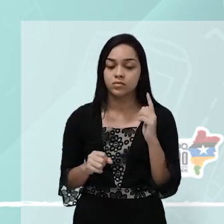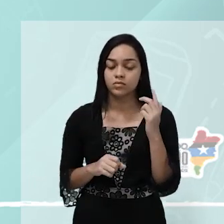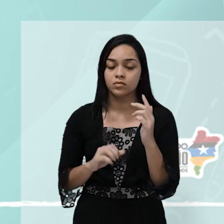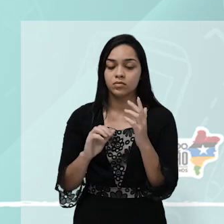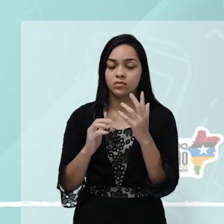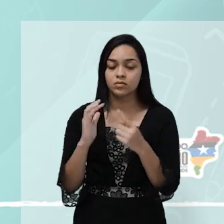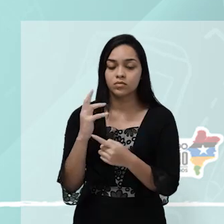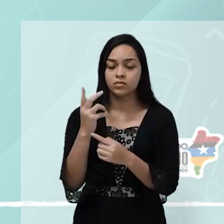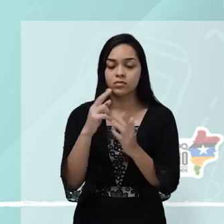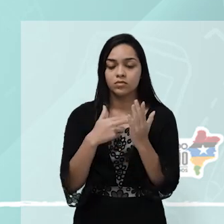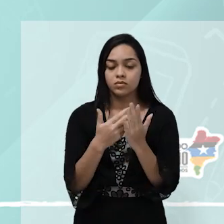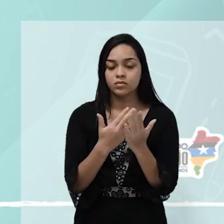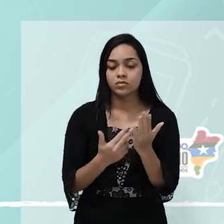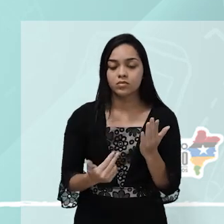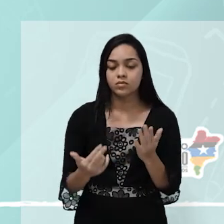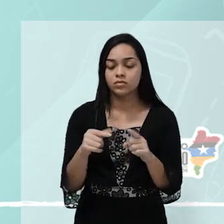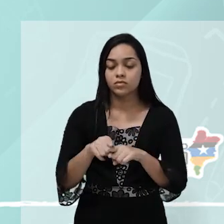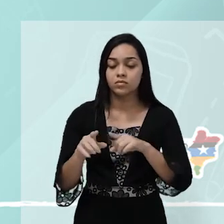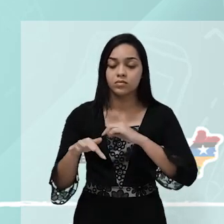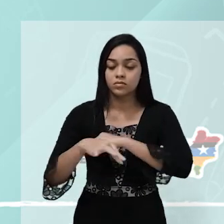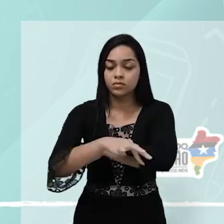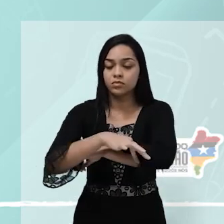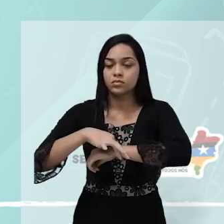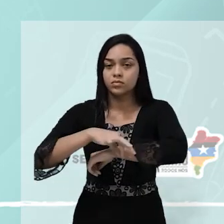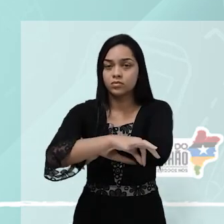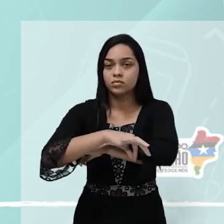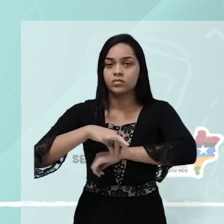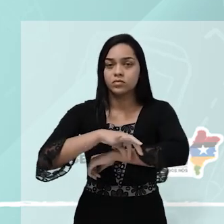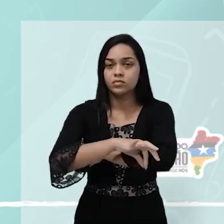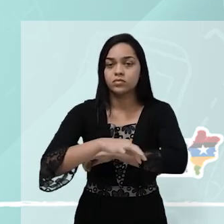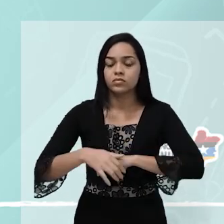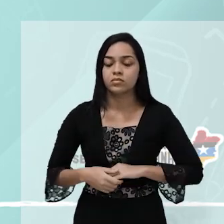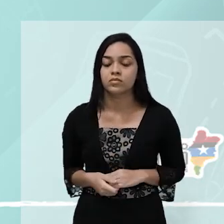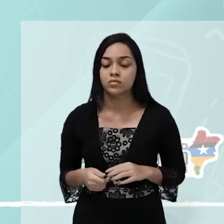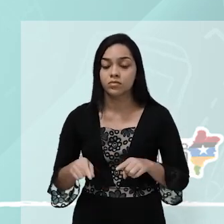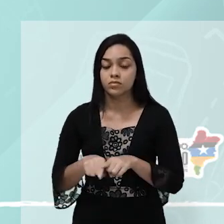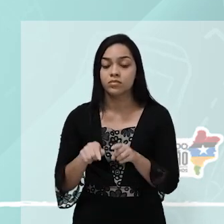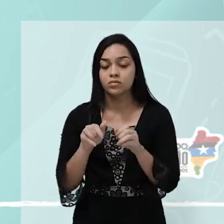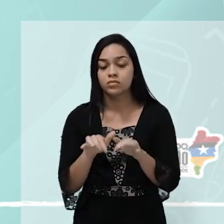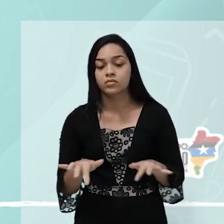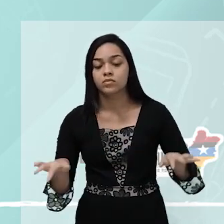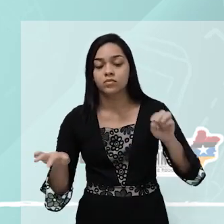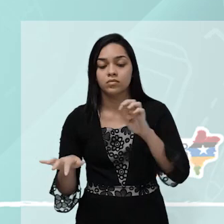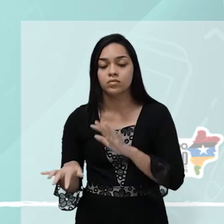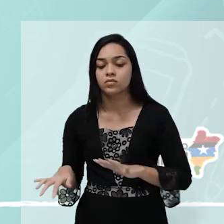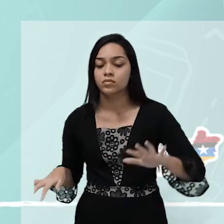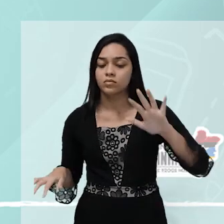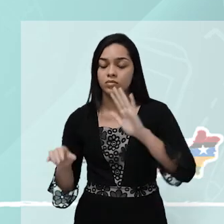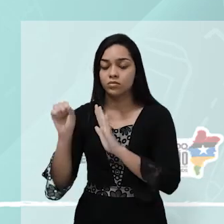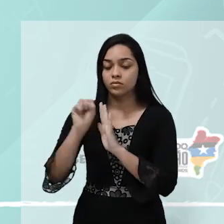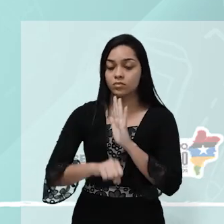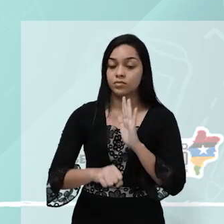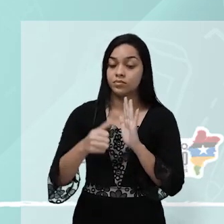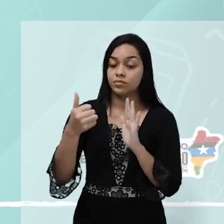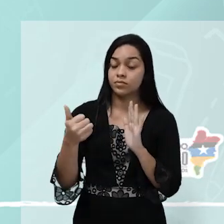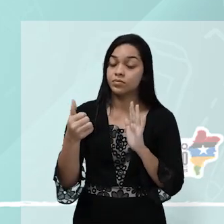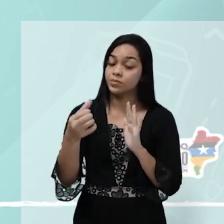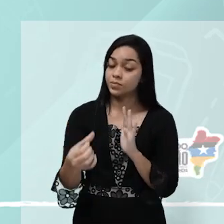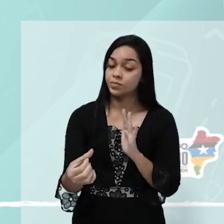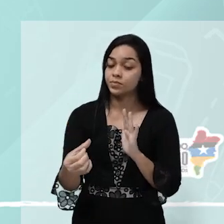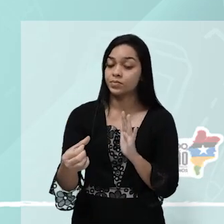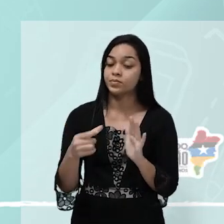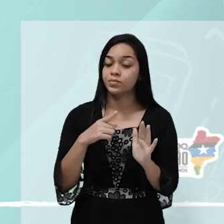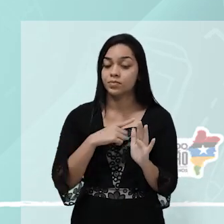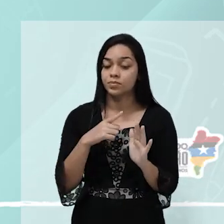nas artes plásticas e na arquitetura. Essa tendência se espalhou pelo continente europeu no século